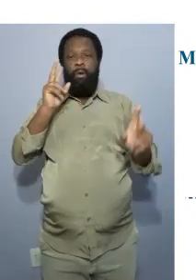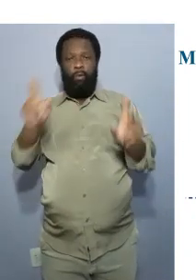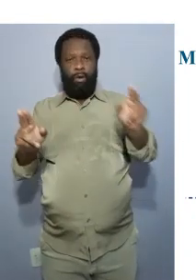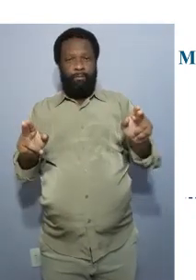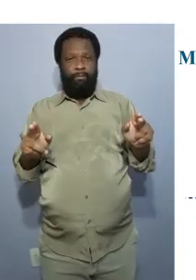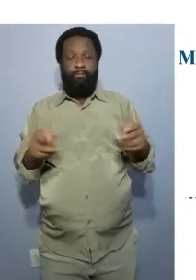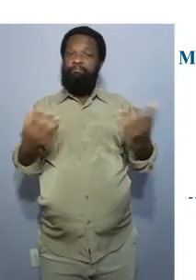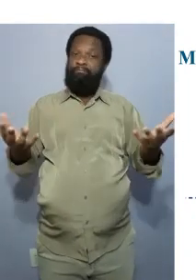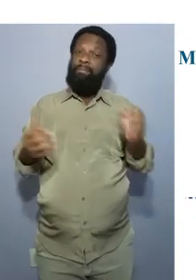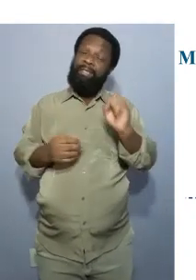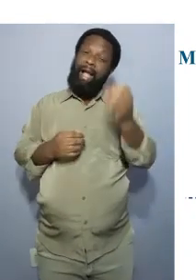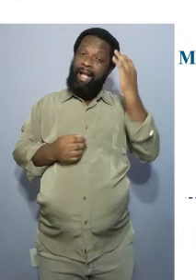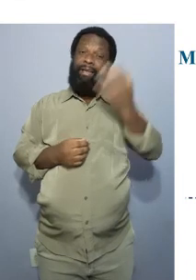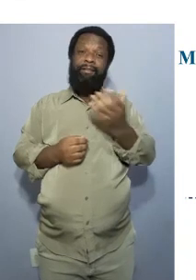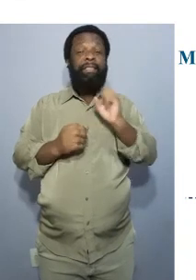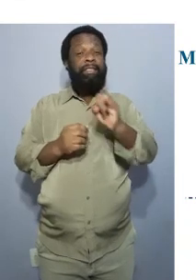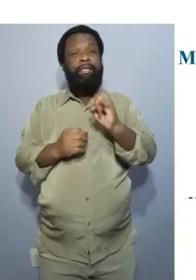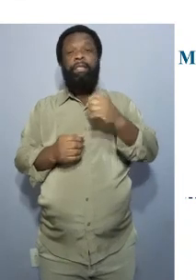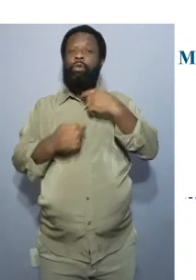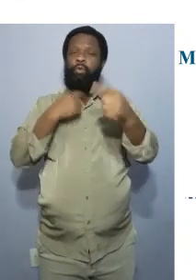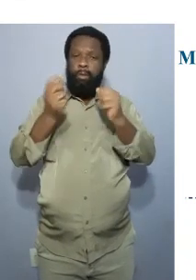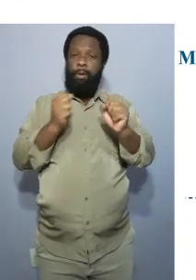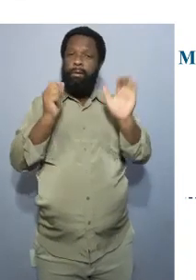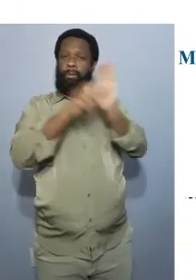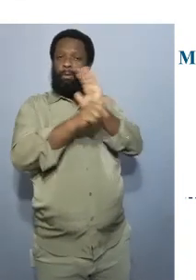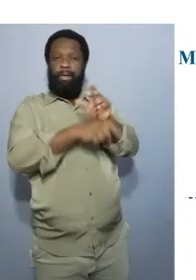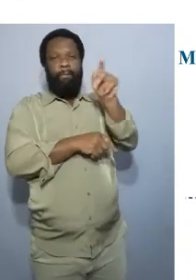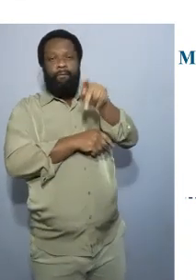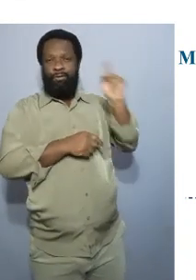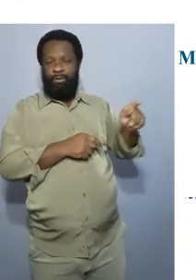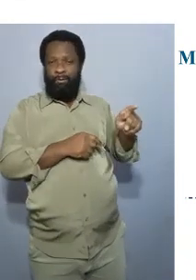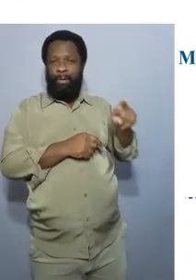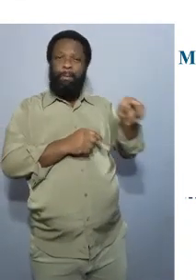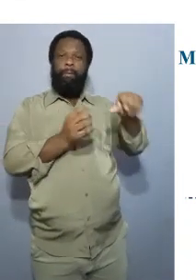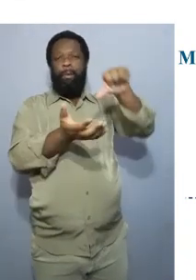angulares são idênticas. Espero que isso tenha ajudado e qualquer coisa me chama ou chama os